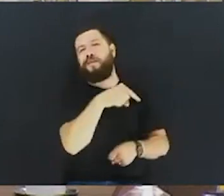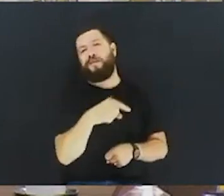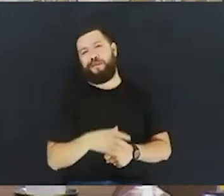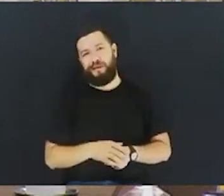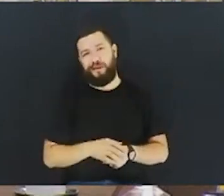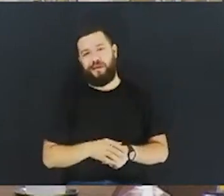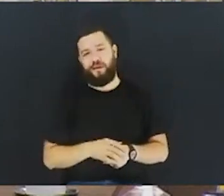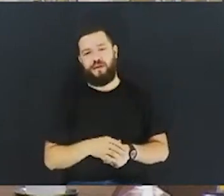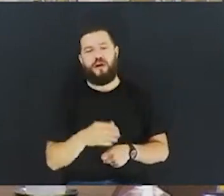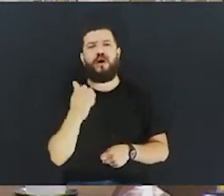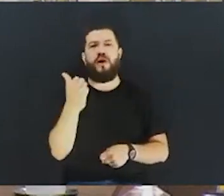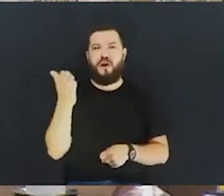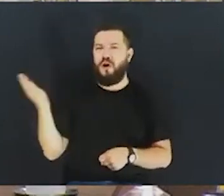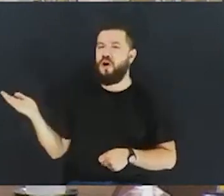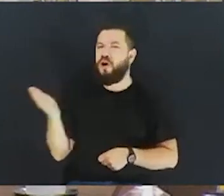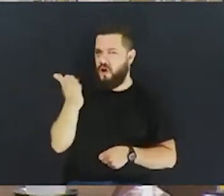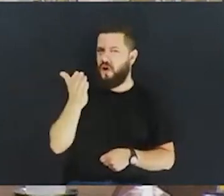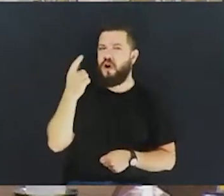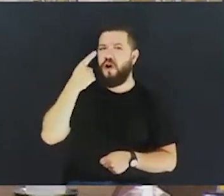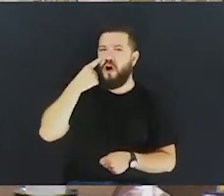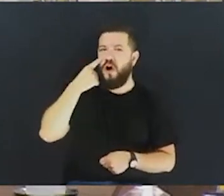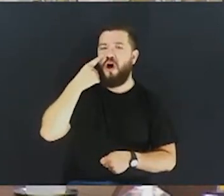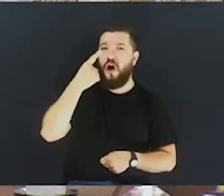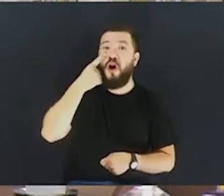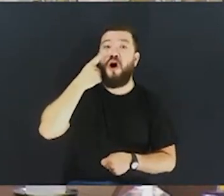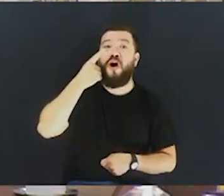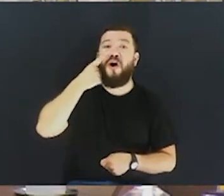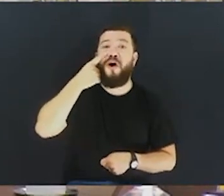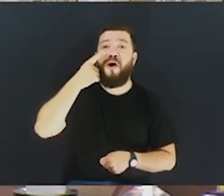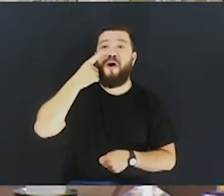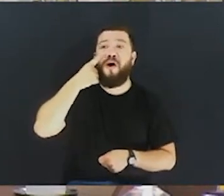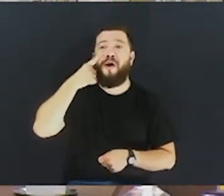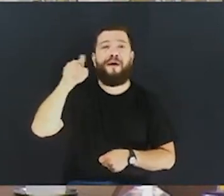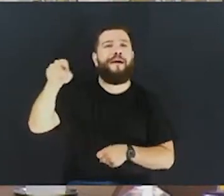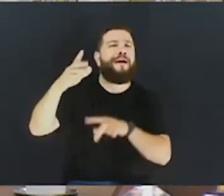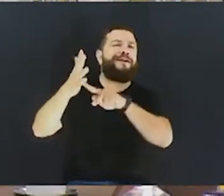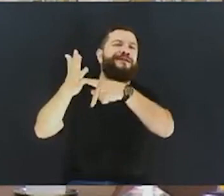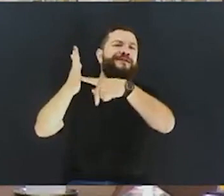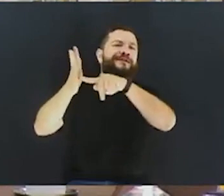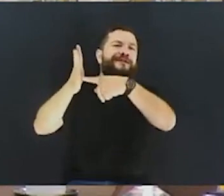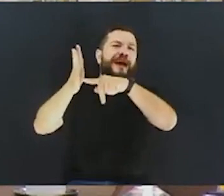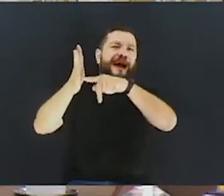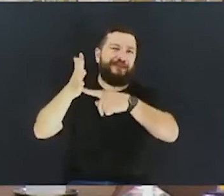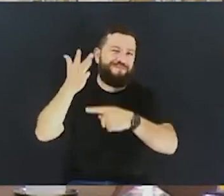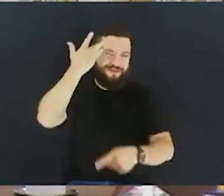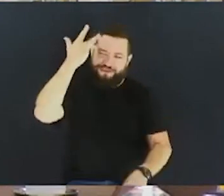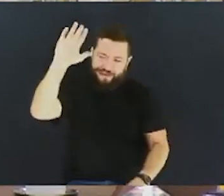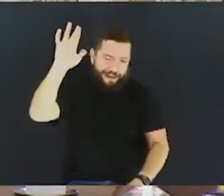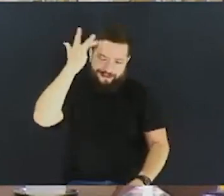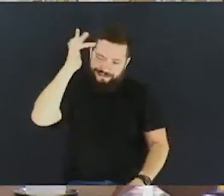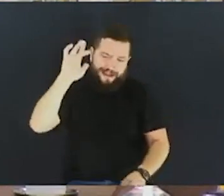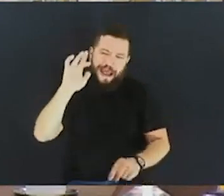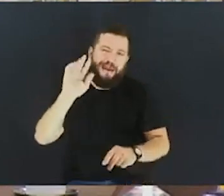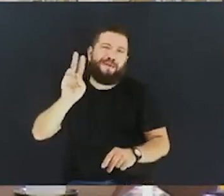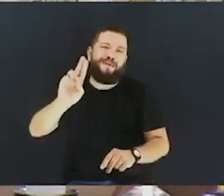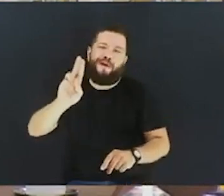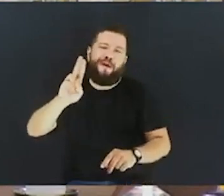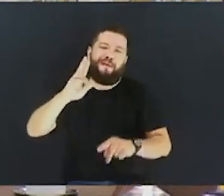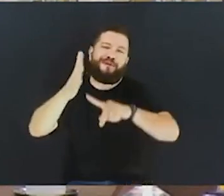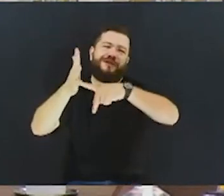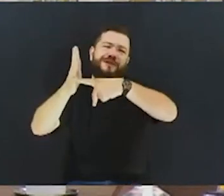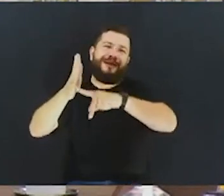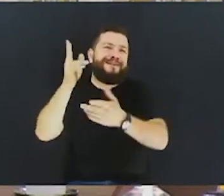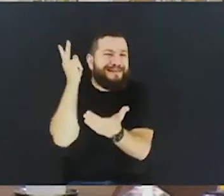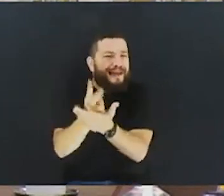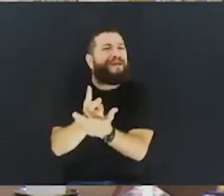só colocar o que eles publicaram. Eu não sei se é o Sismuc ou se é o Sismac. Eles sempre postam a